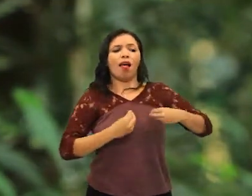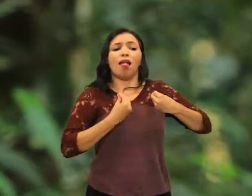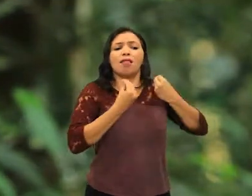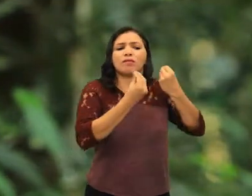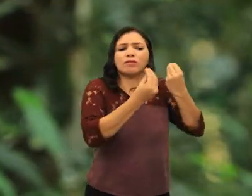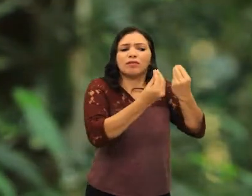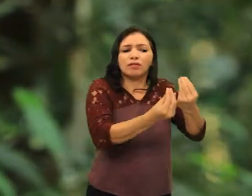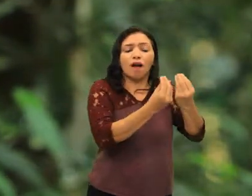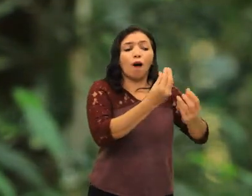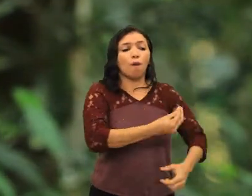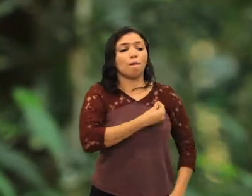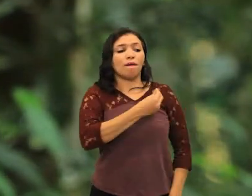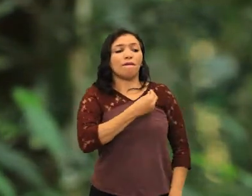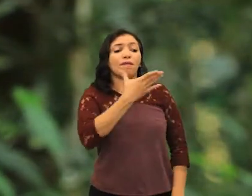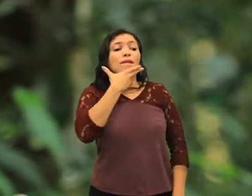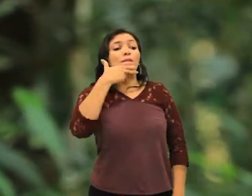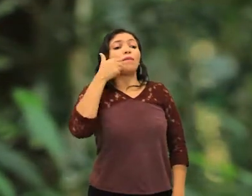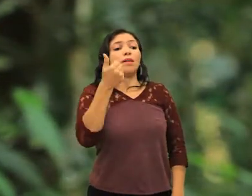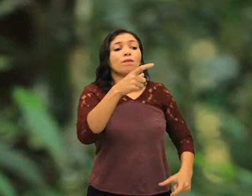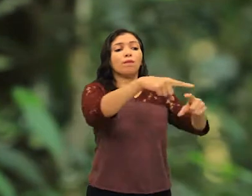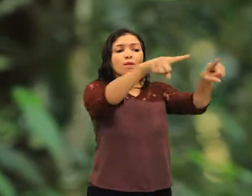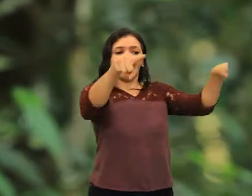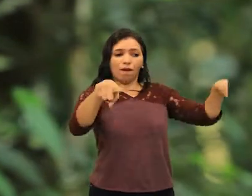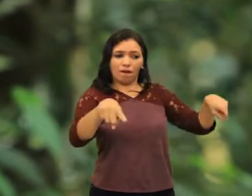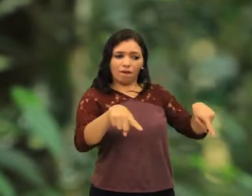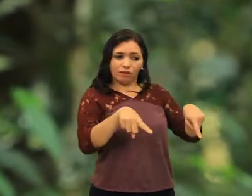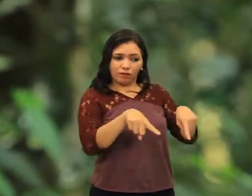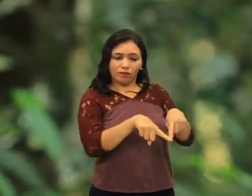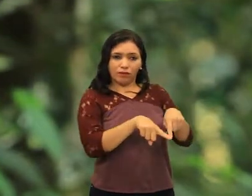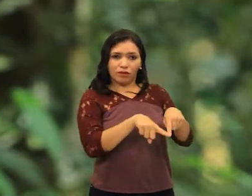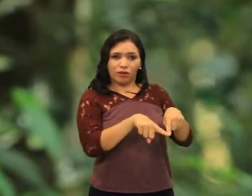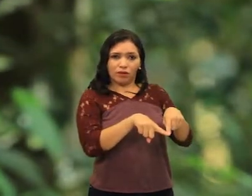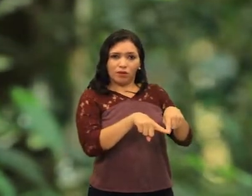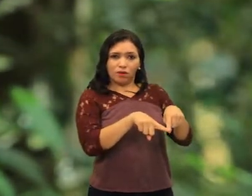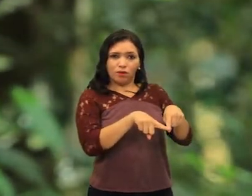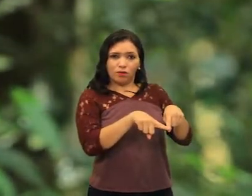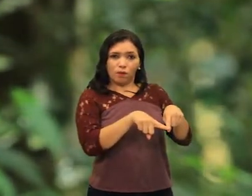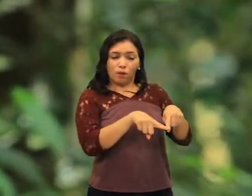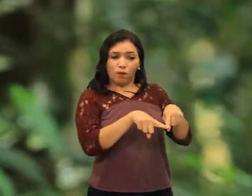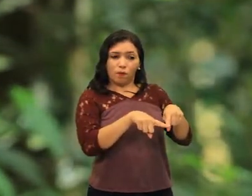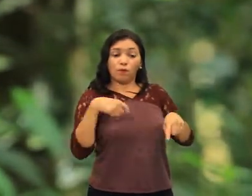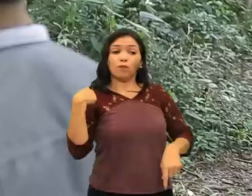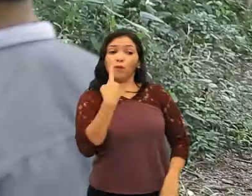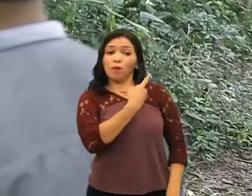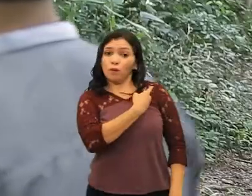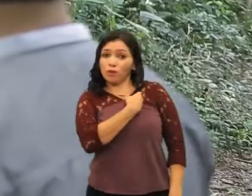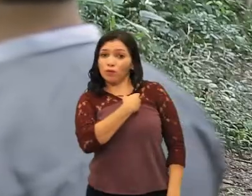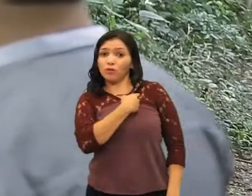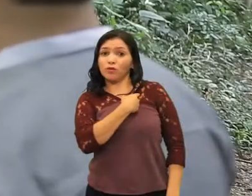sanitário, nós poupamos a própria natureza, né,